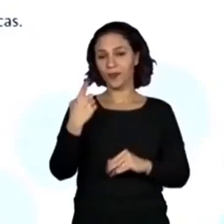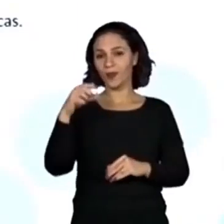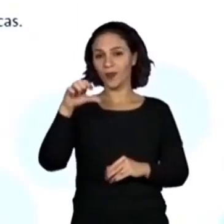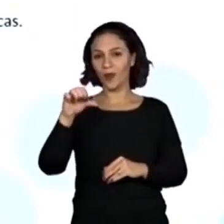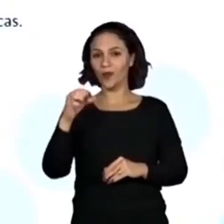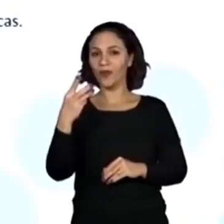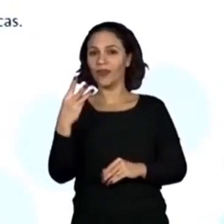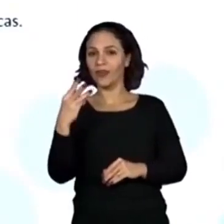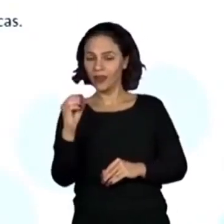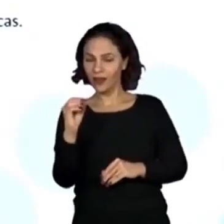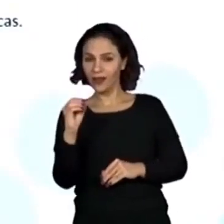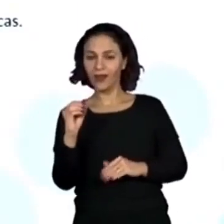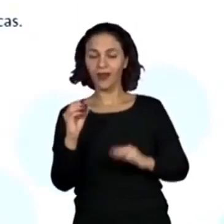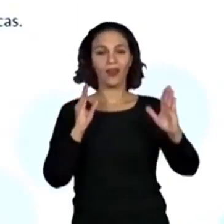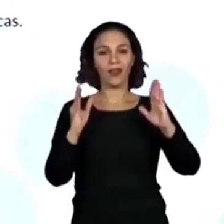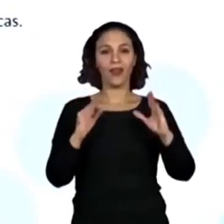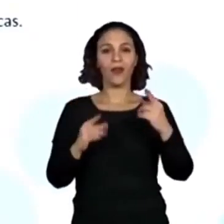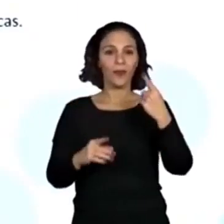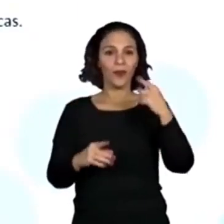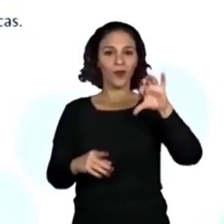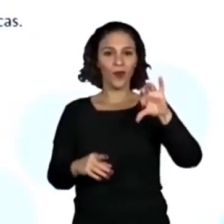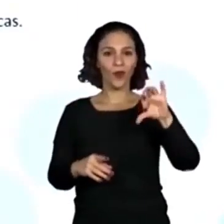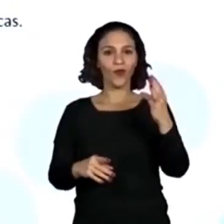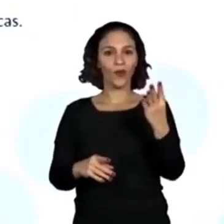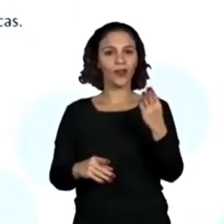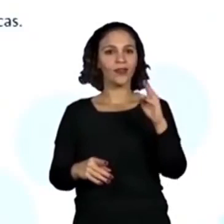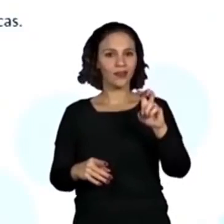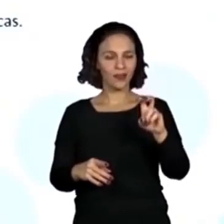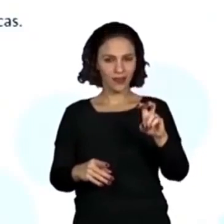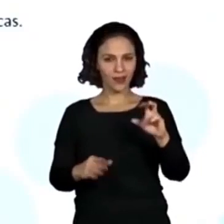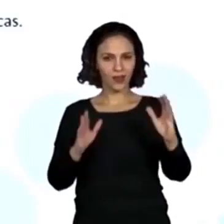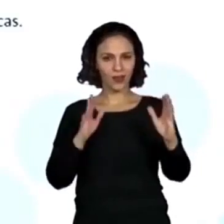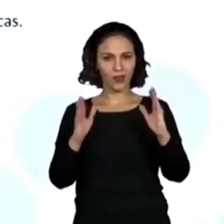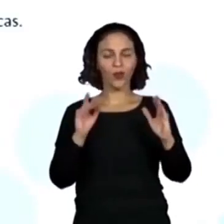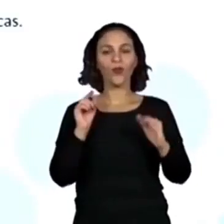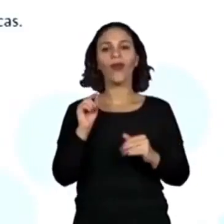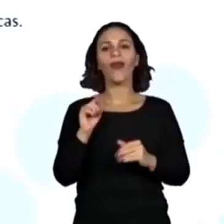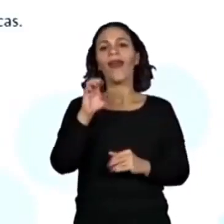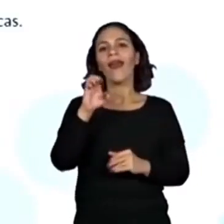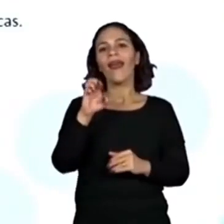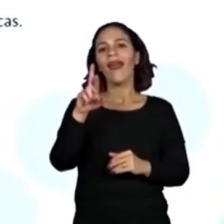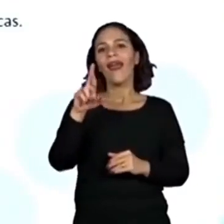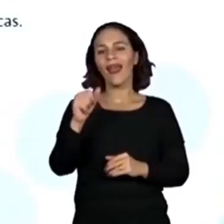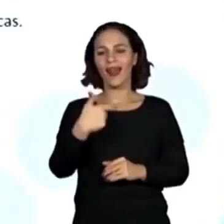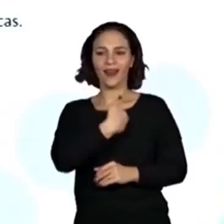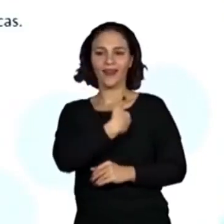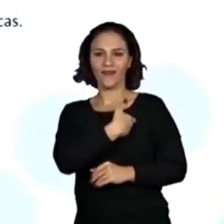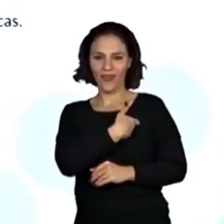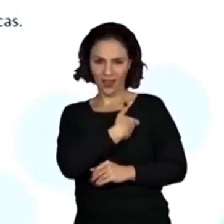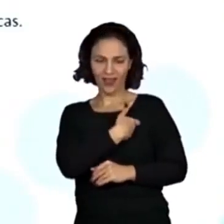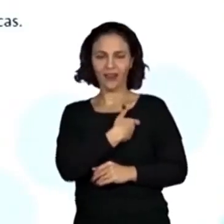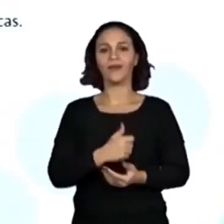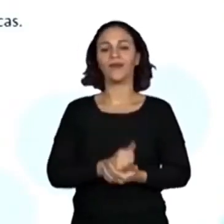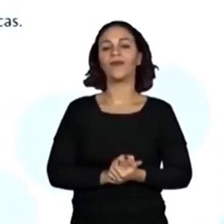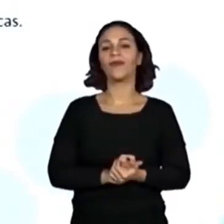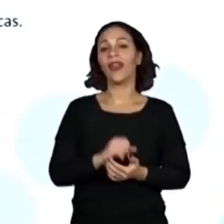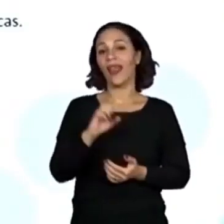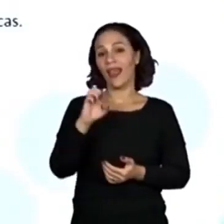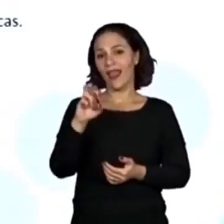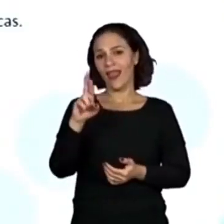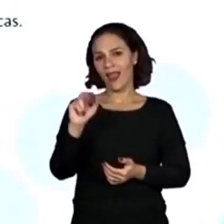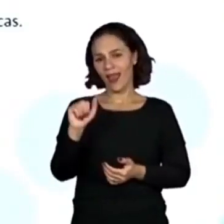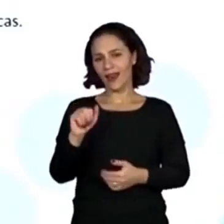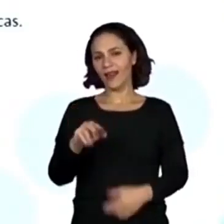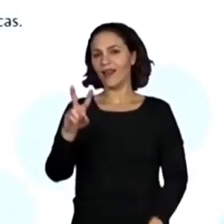e 1945, na história hoje se chama de a Era de Getúlio Vargas,